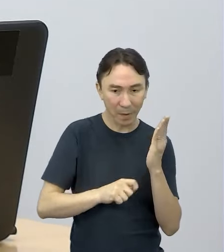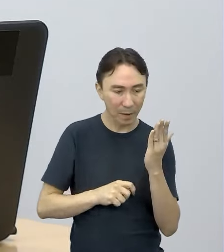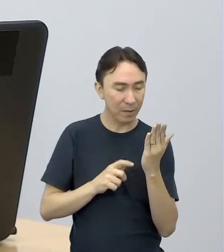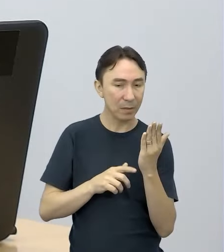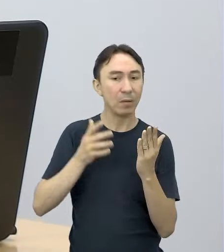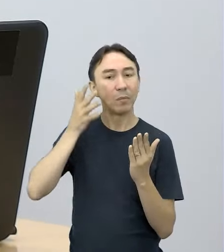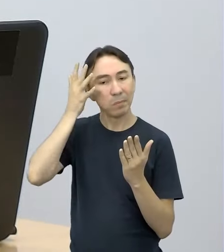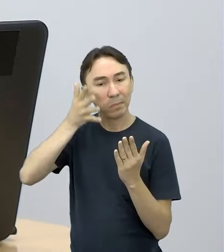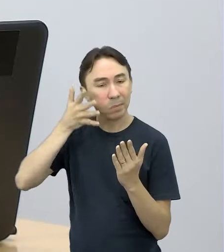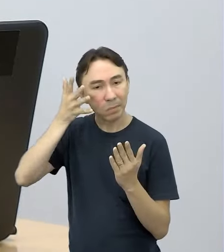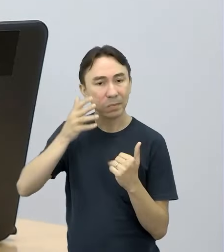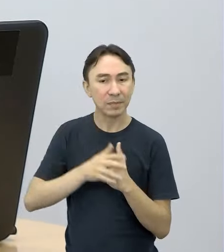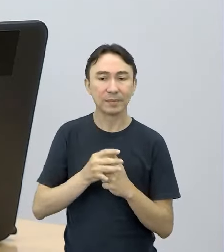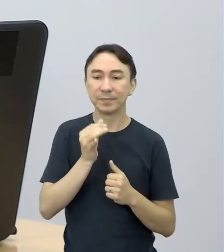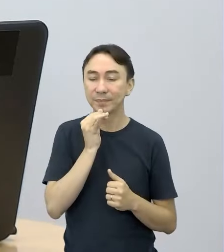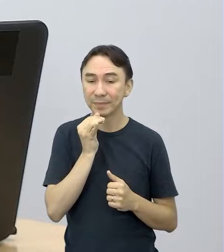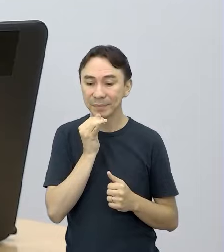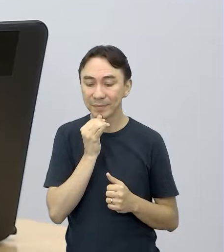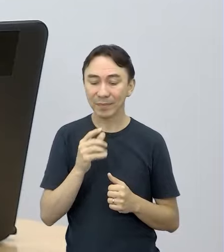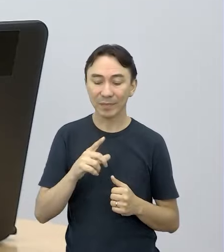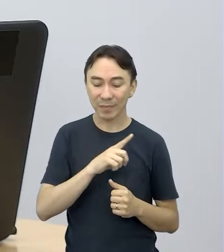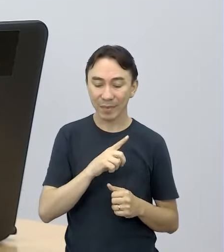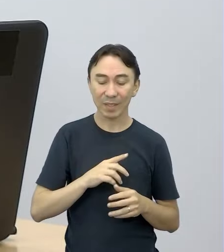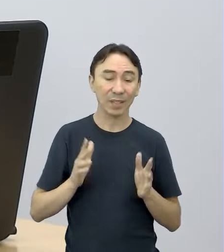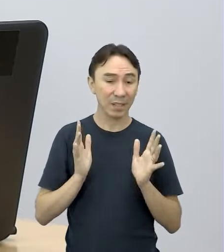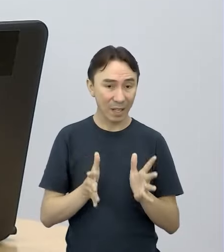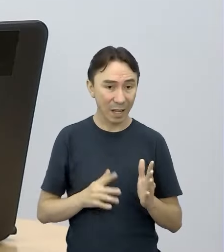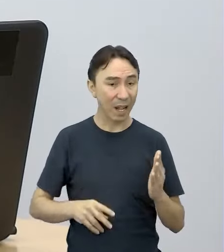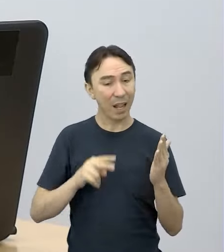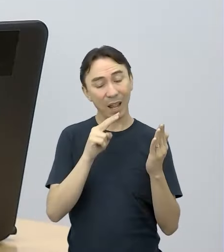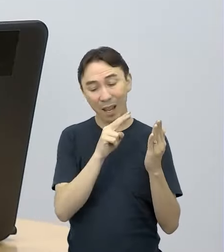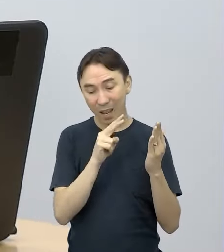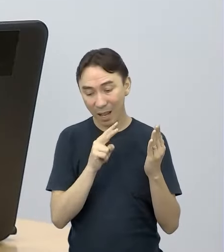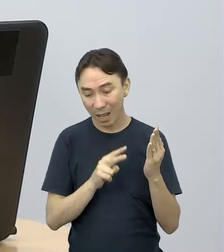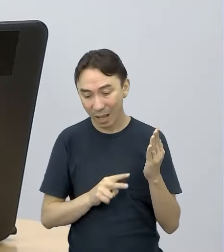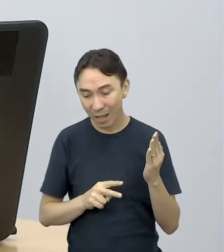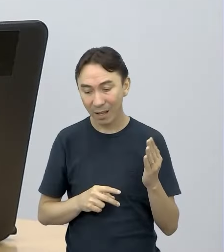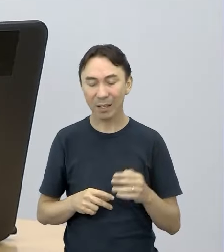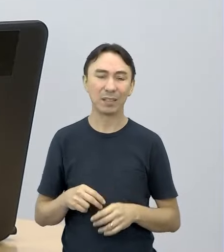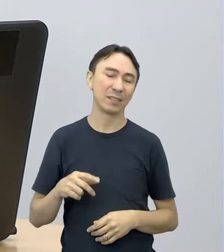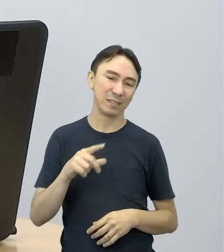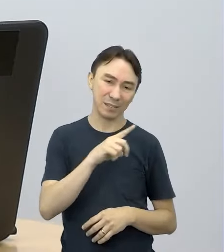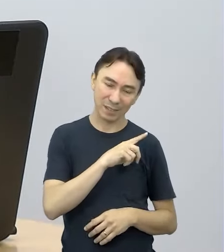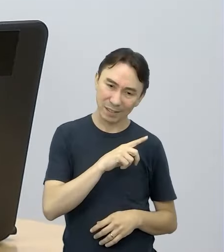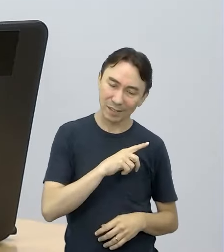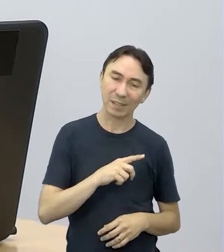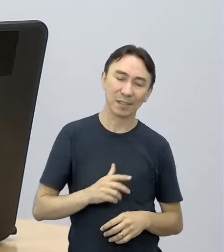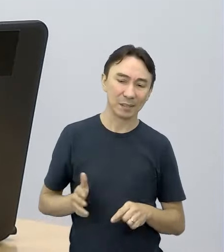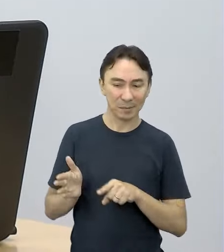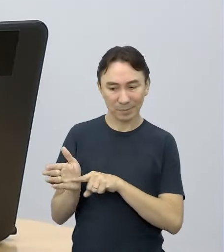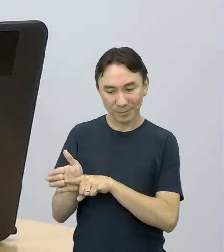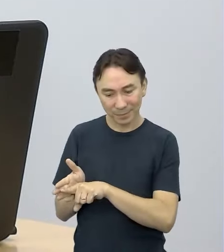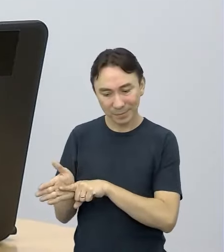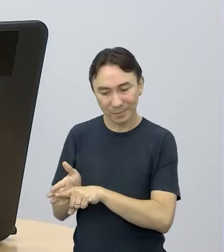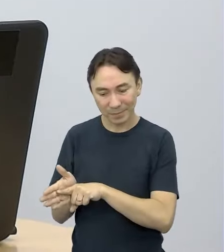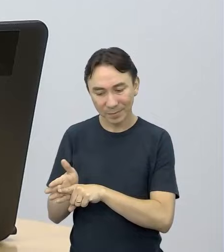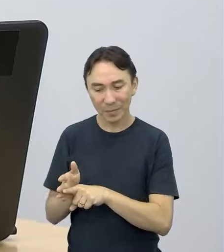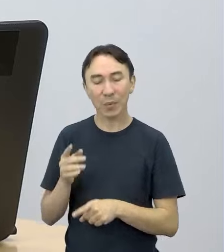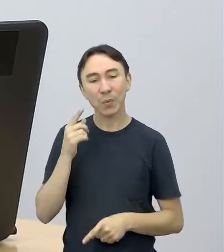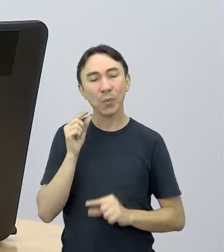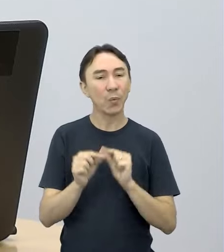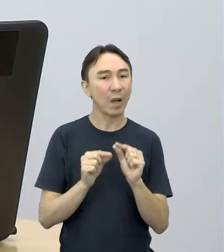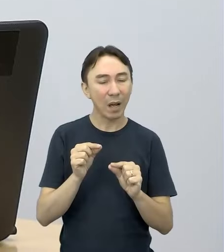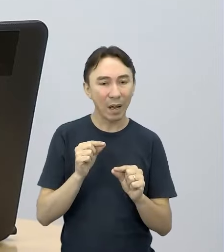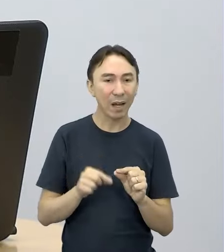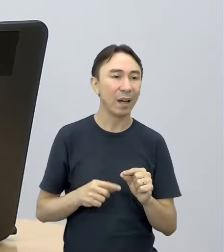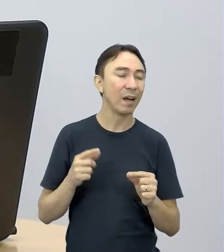daquilo, desse senso comum que está disponível aí, e aí a gente vai falar de novo da questão da pesquisa, né, do que é senso comum e